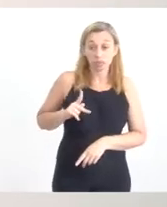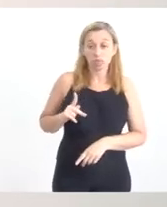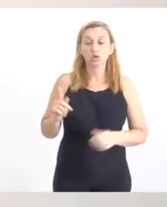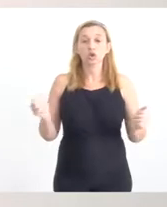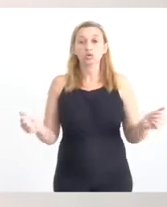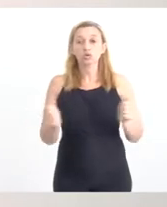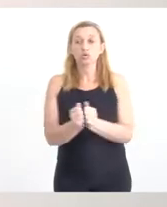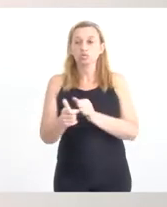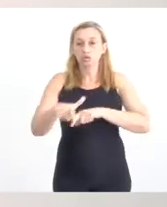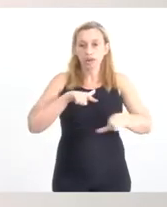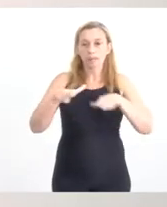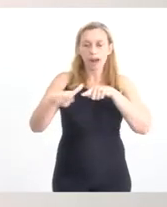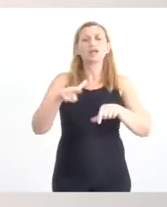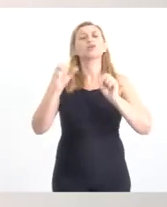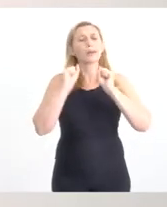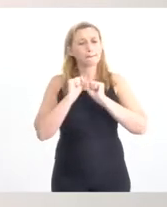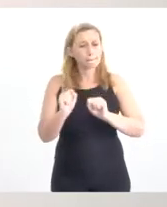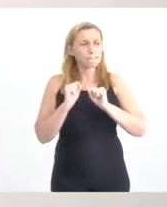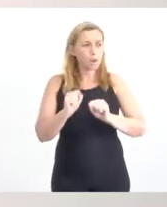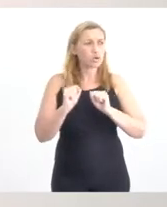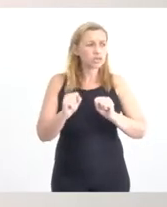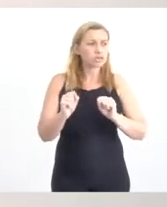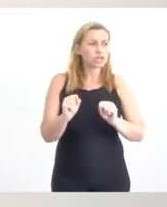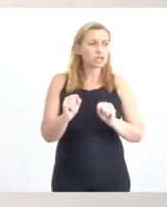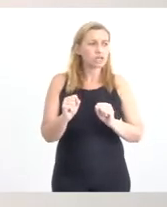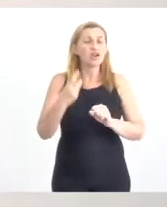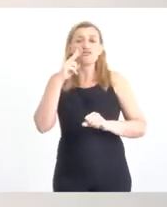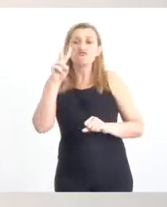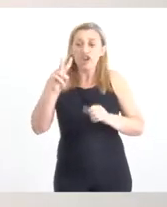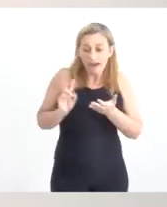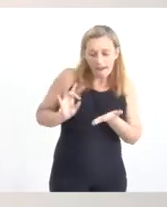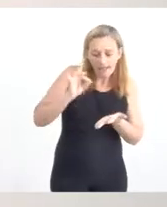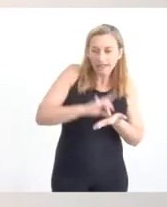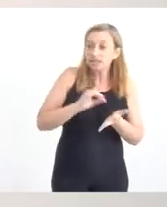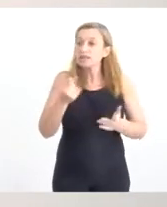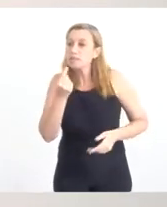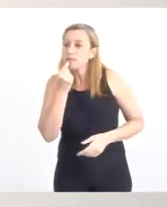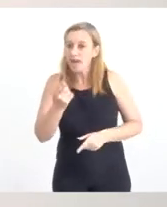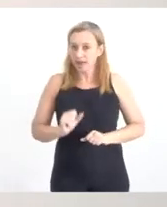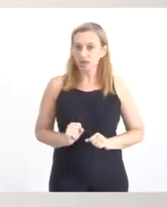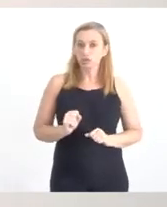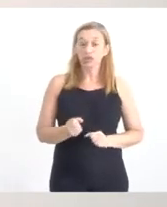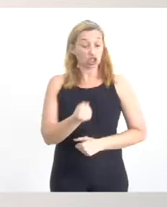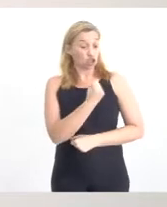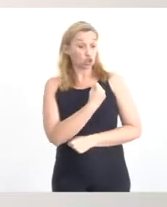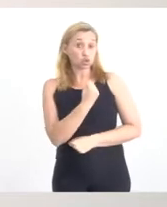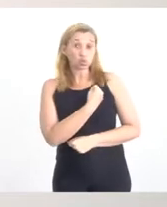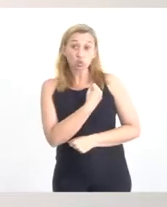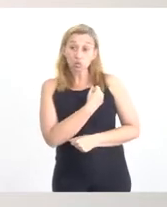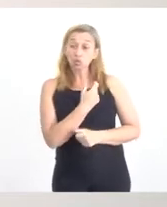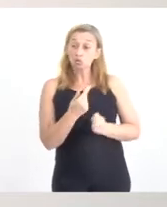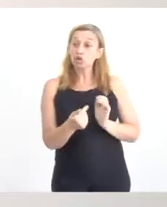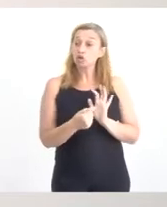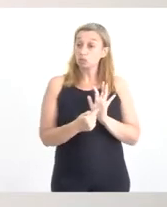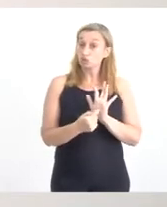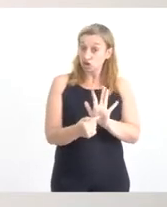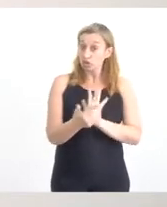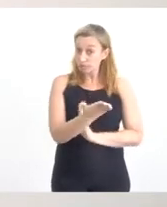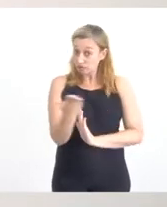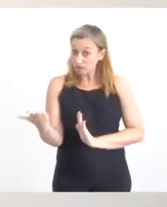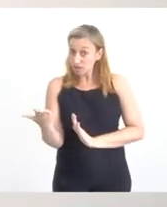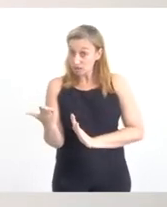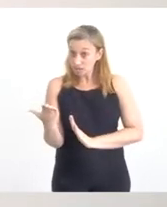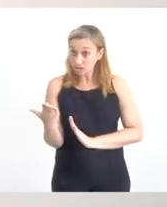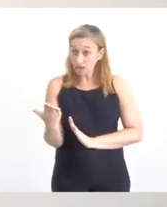conjuntas que possam ver a realidade de perto esses dados frios que eu trouxe aqui para